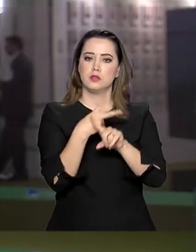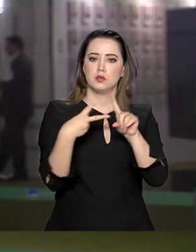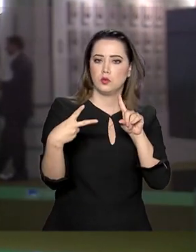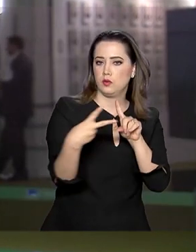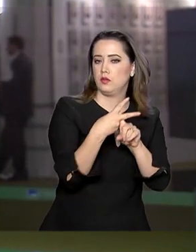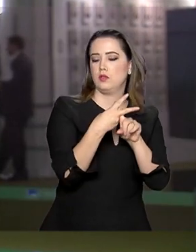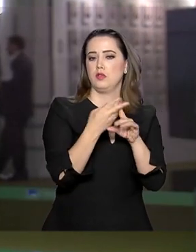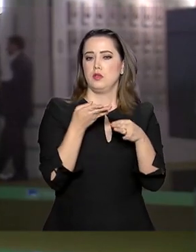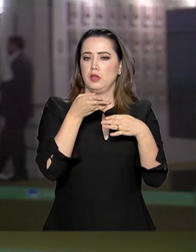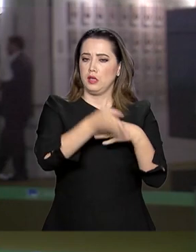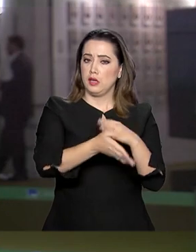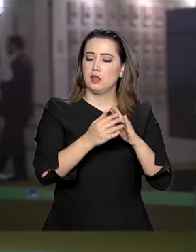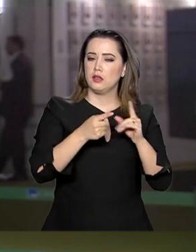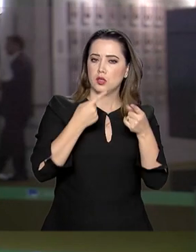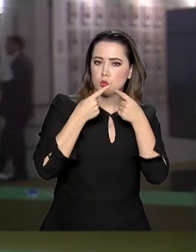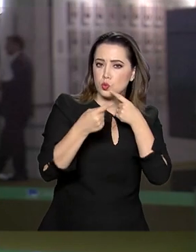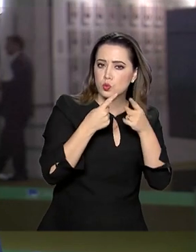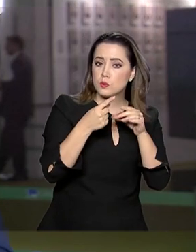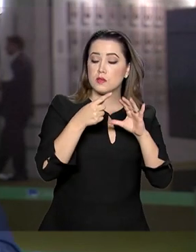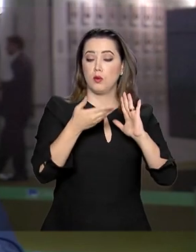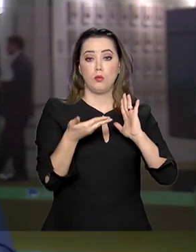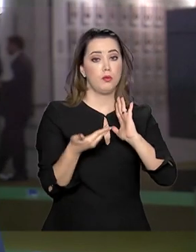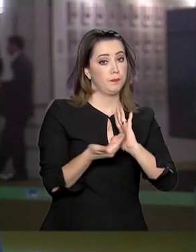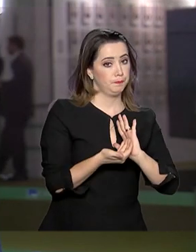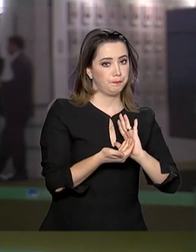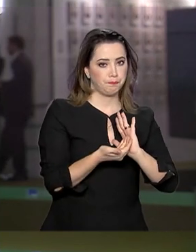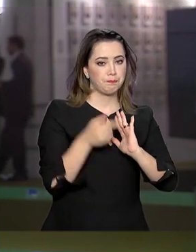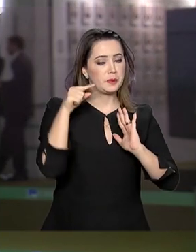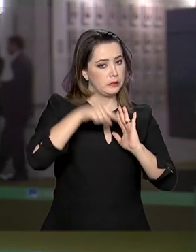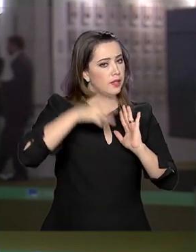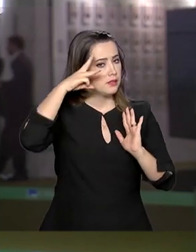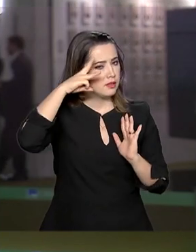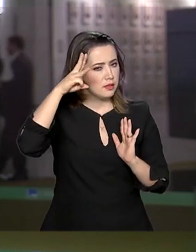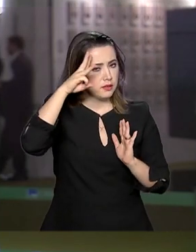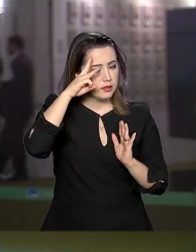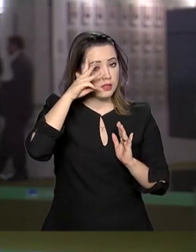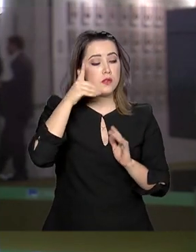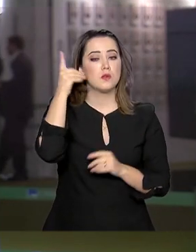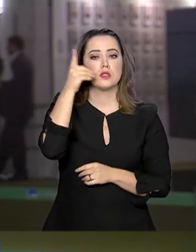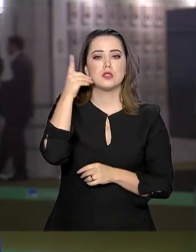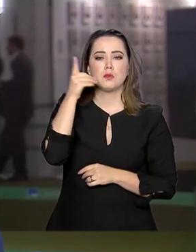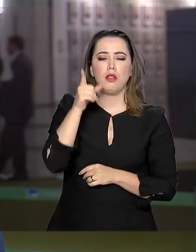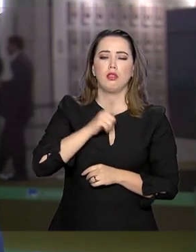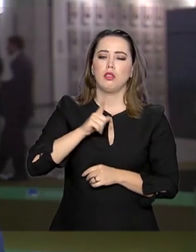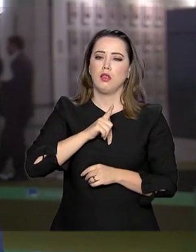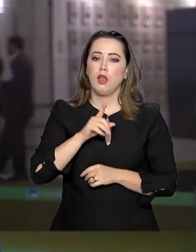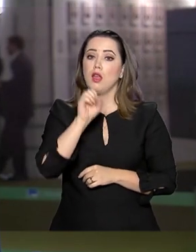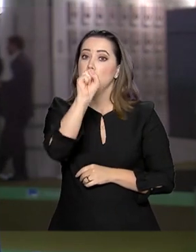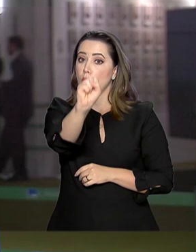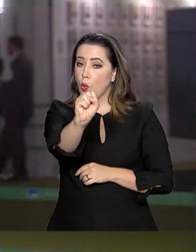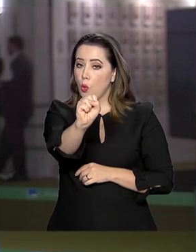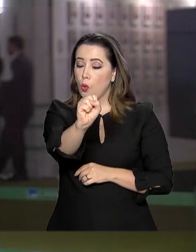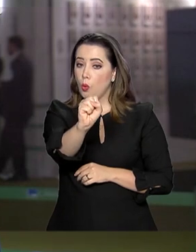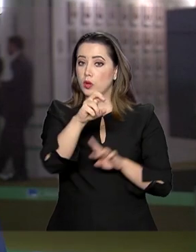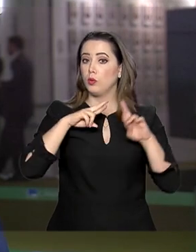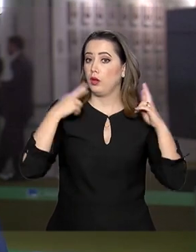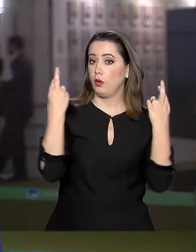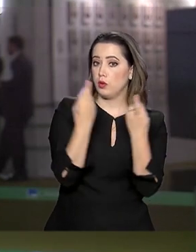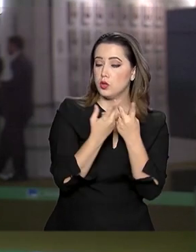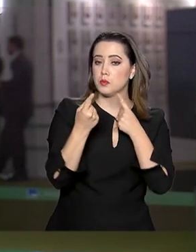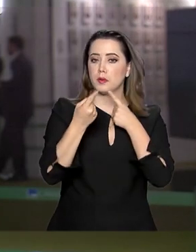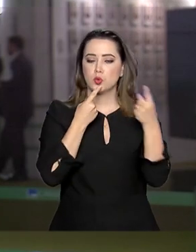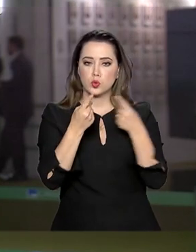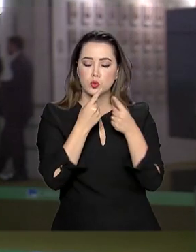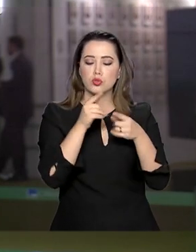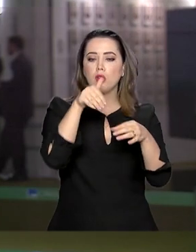entra na pauta do plenário da Câmara. A partir desta terça-feira, os deputados terão pelo menos oito sessões para discutir e